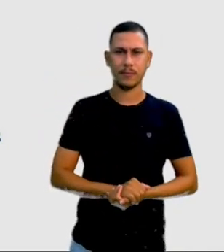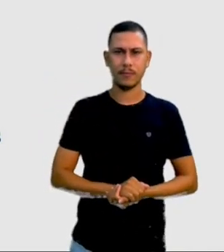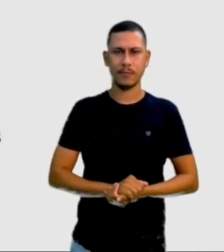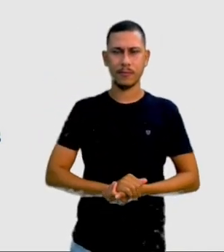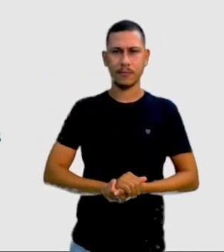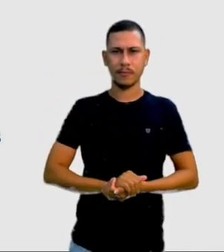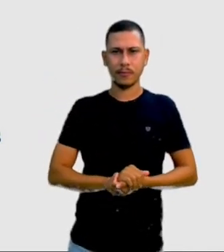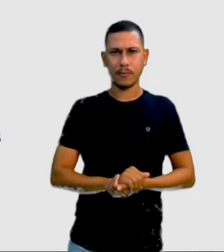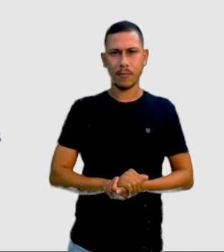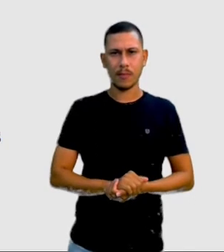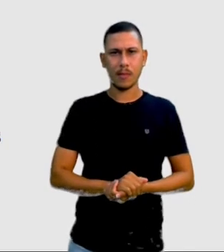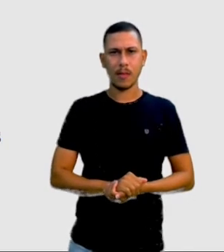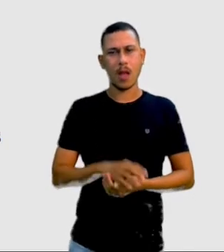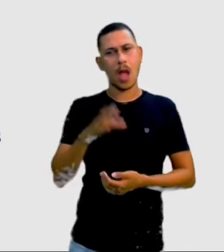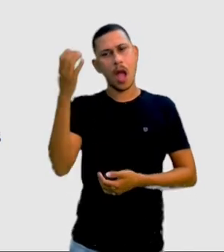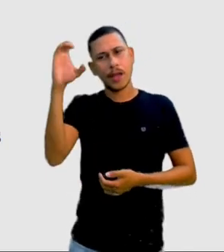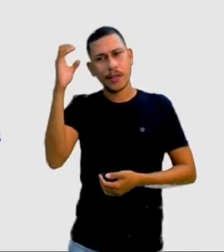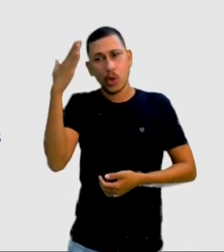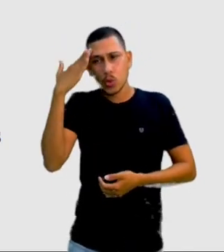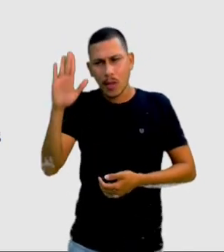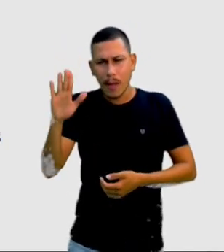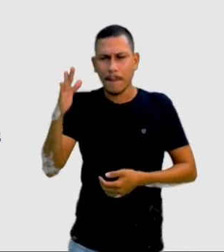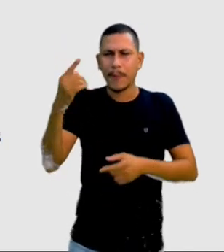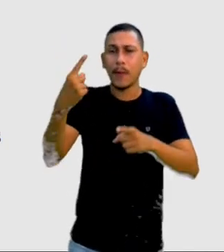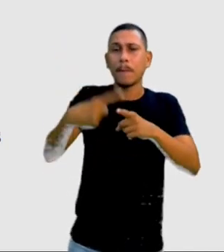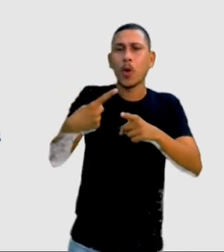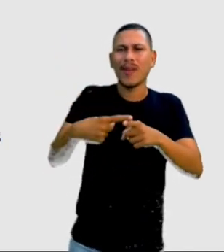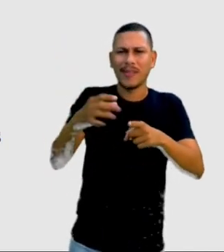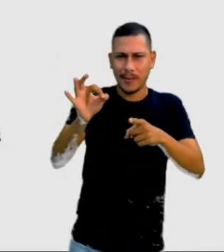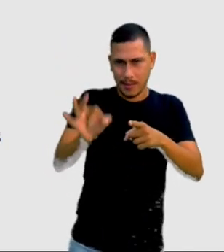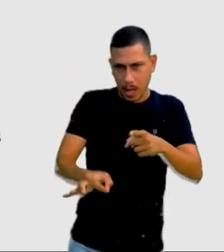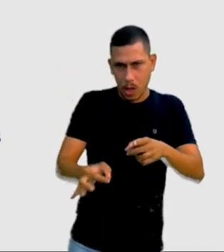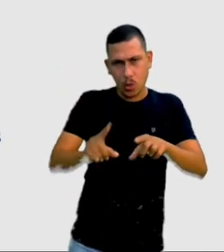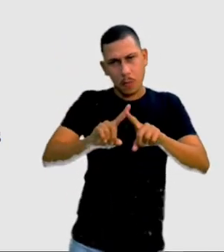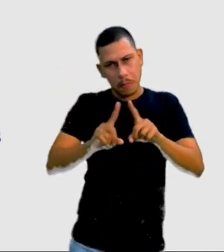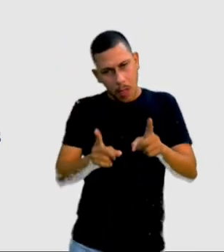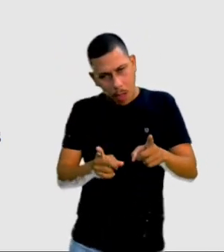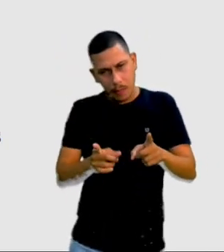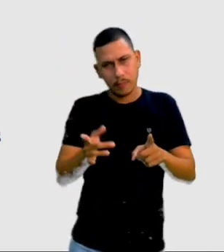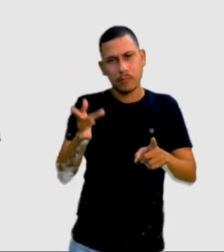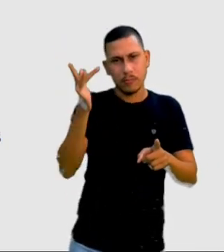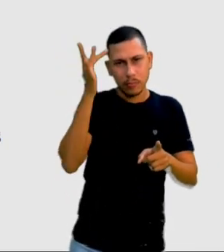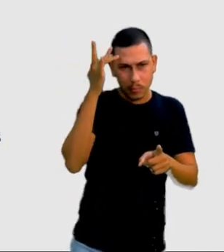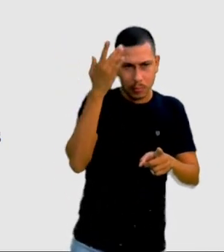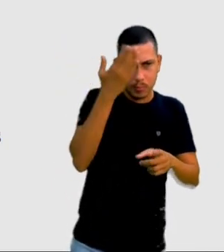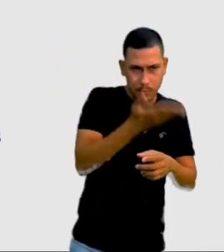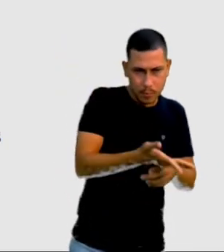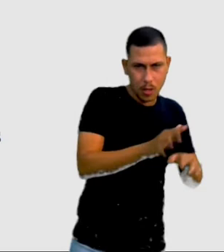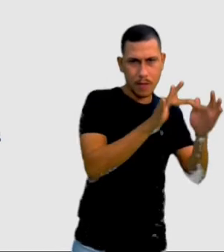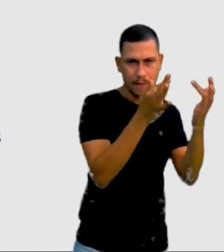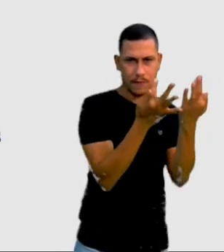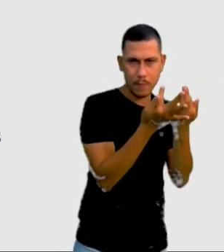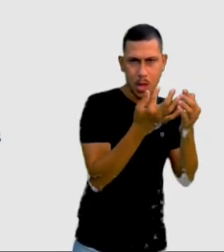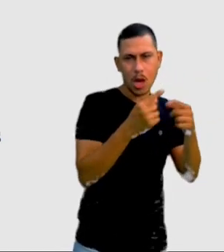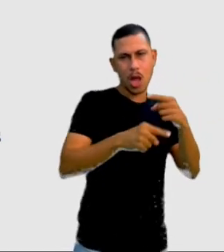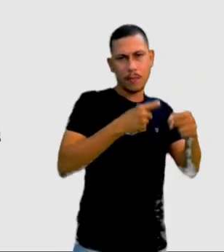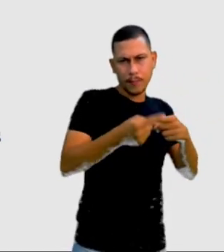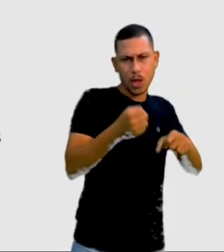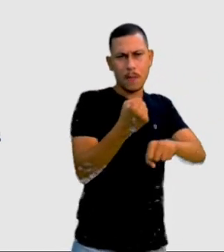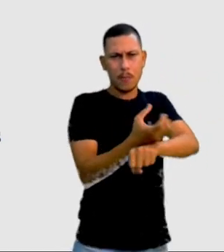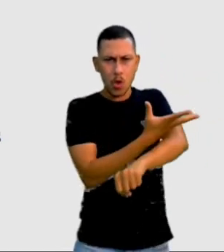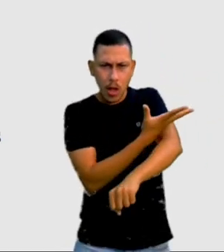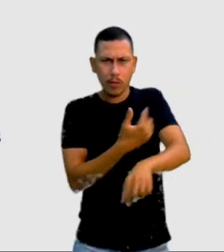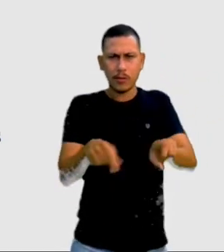uma tendência, por isso que a ciência não sabe ainda especificar se é toda uma questão neurológica,